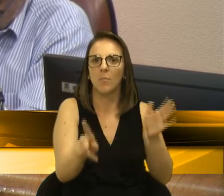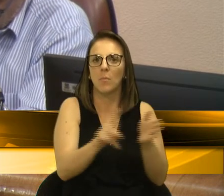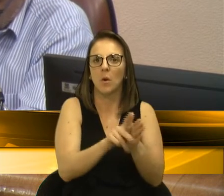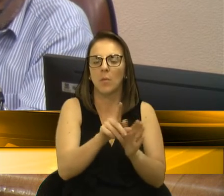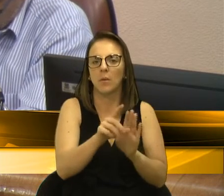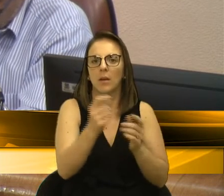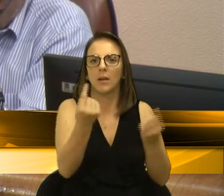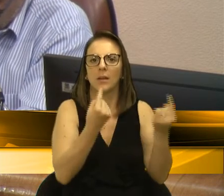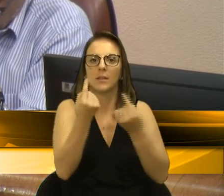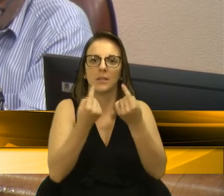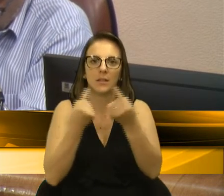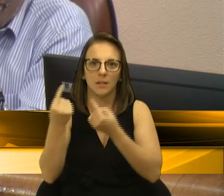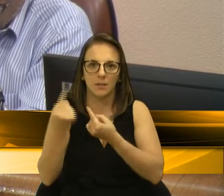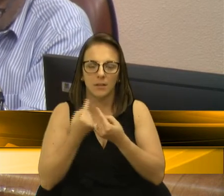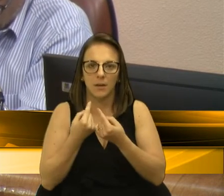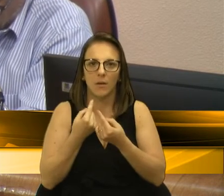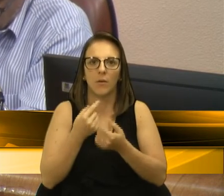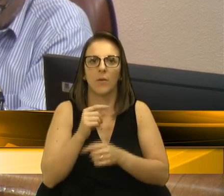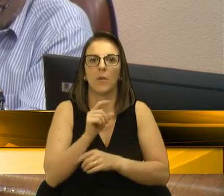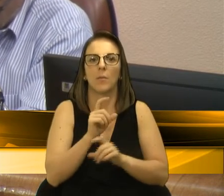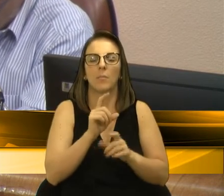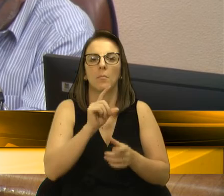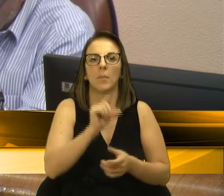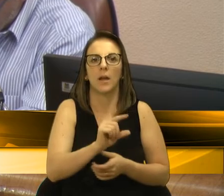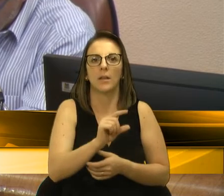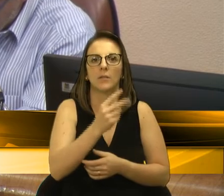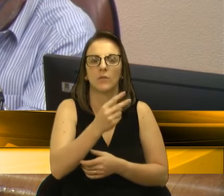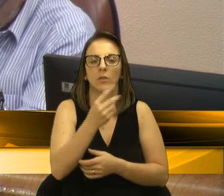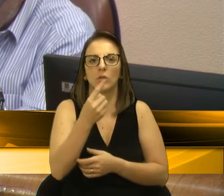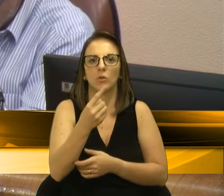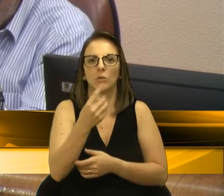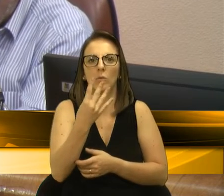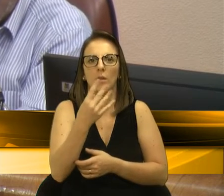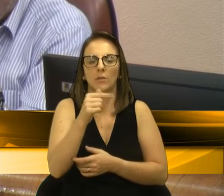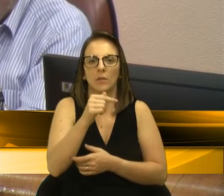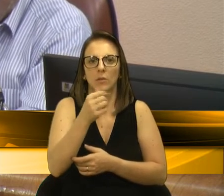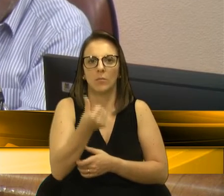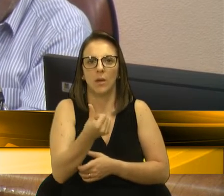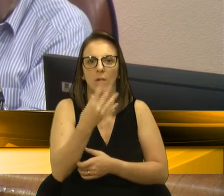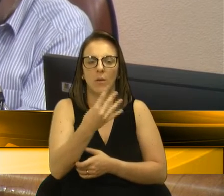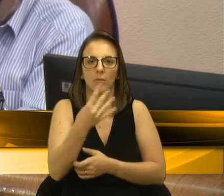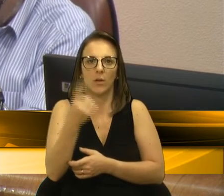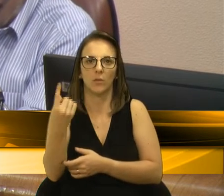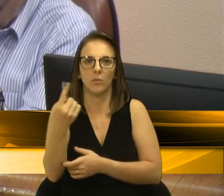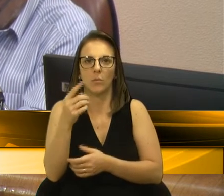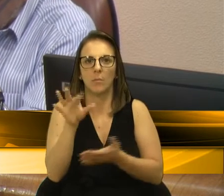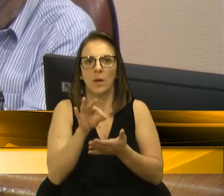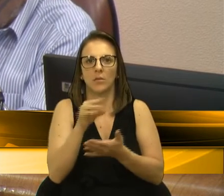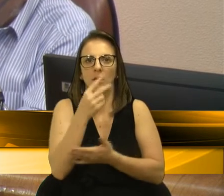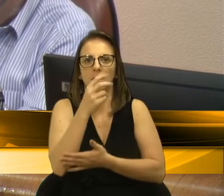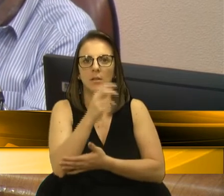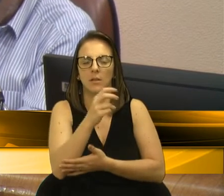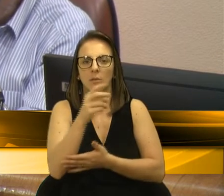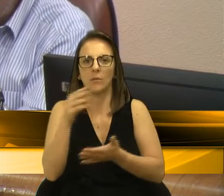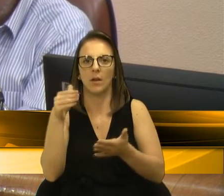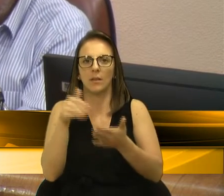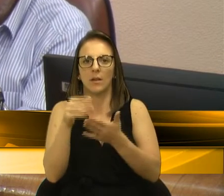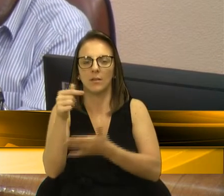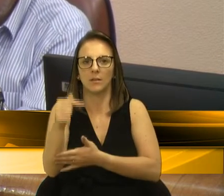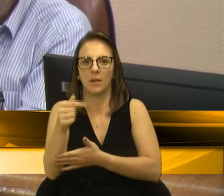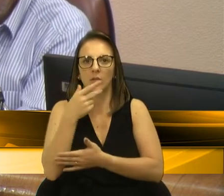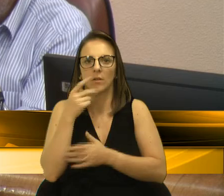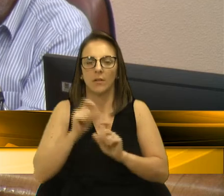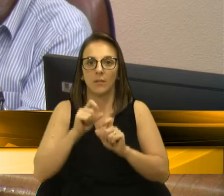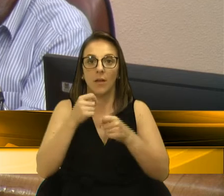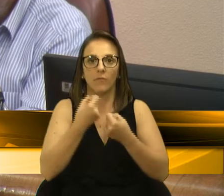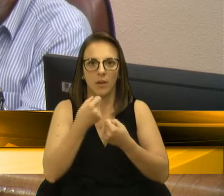21.76441, páginas 5 a 7. Em sua defesa, o denunciado